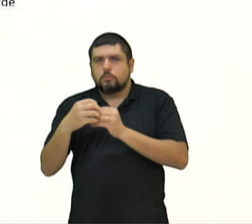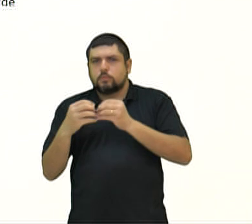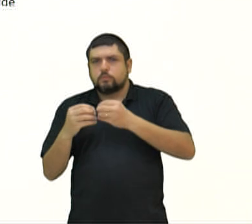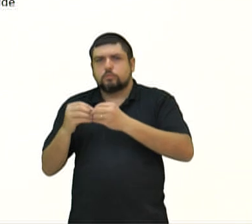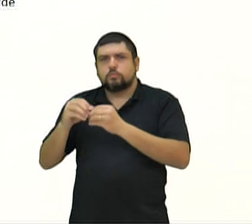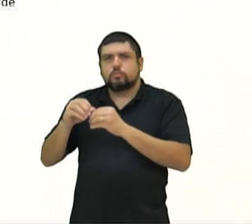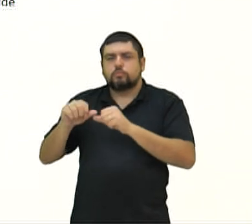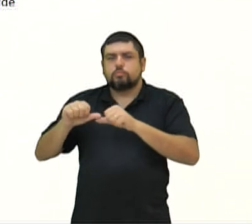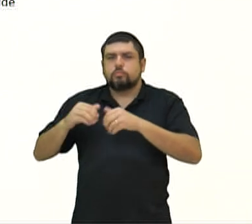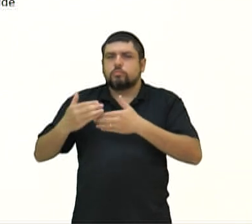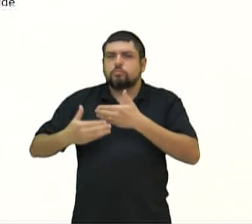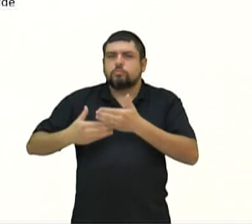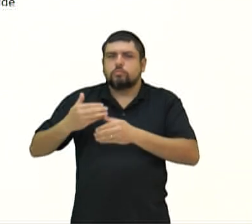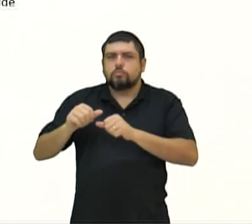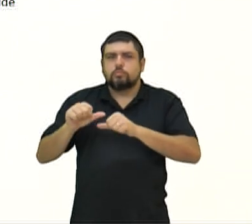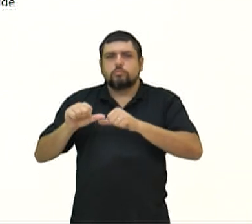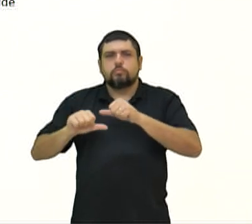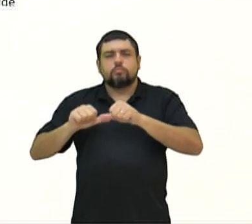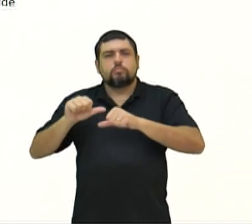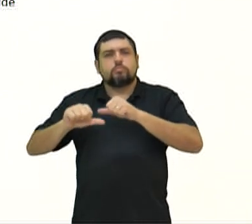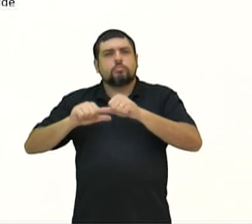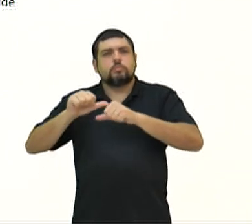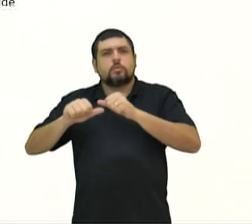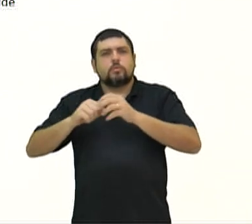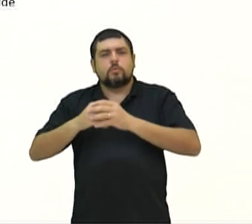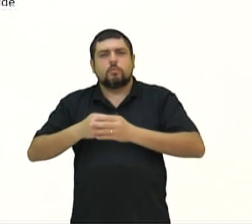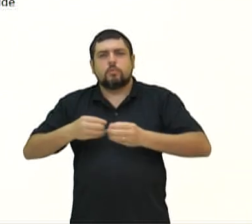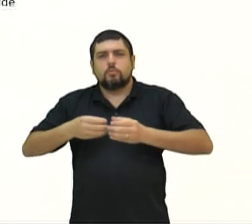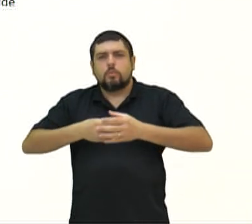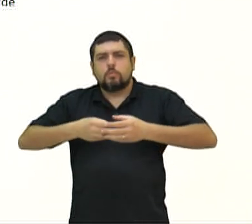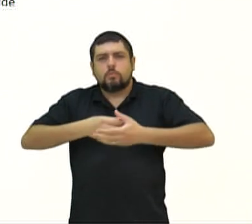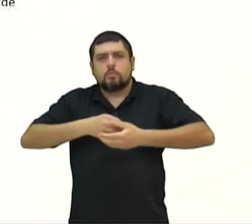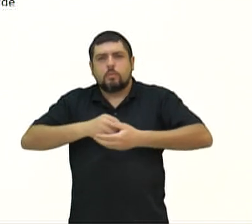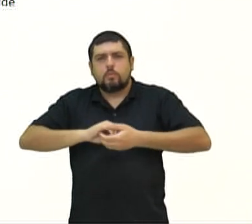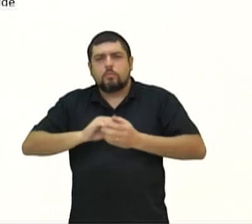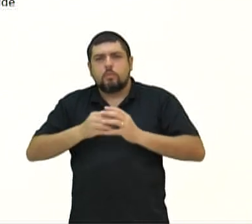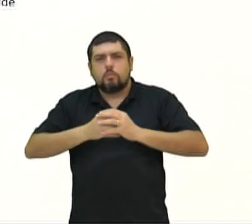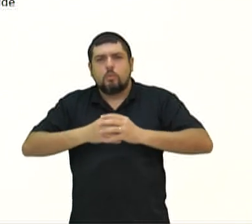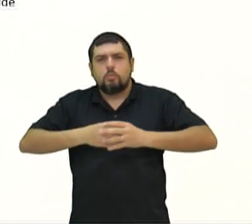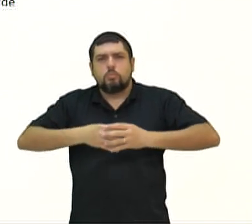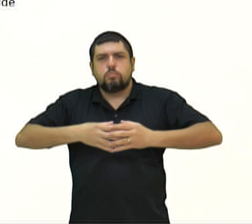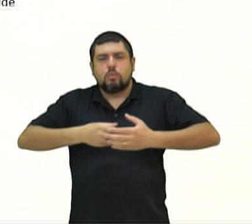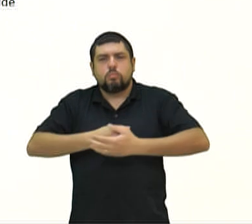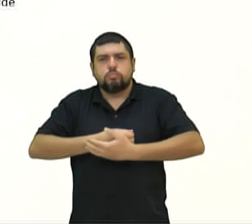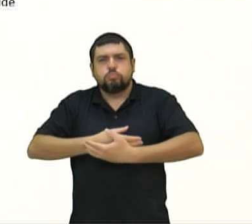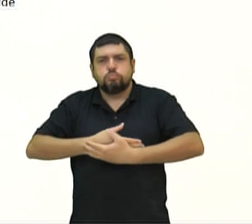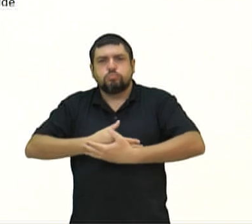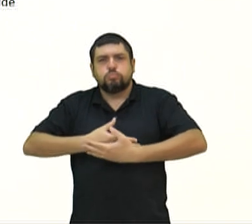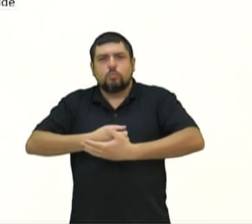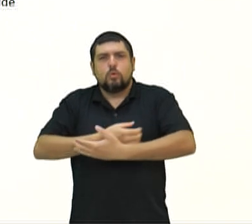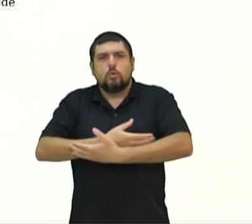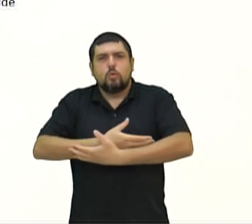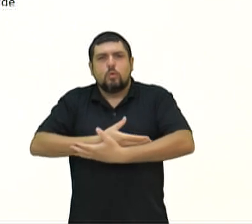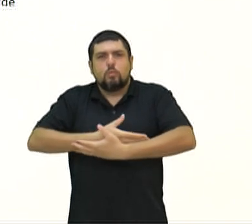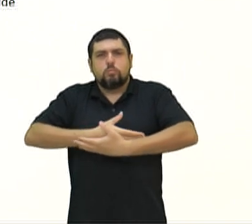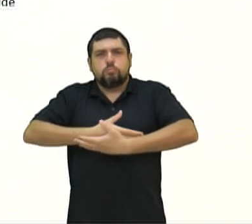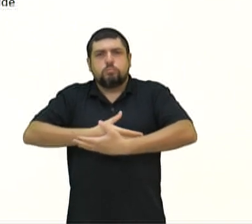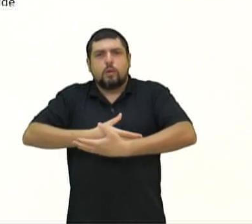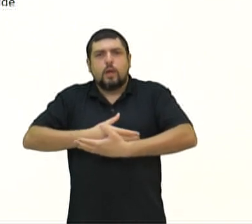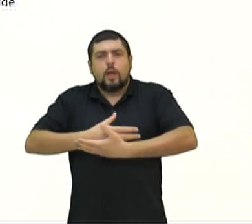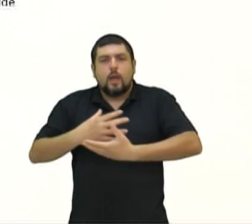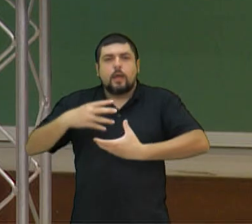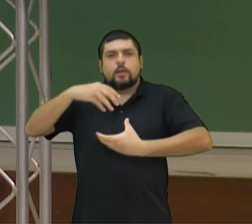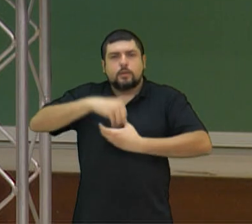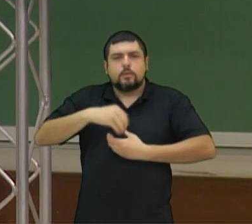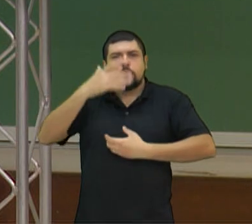outro momento. A mórula vai avançar, produzindo lá o embrião, o feto, que vai se desenvolver até se transformar numa pessoinha ali